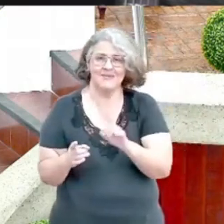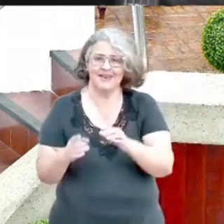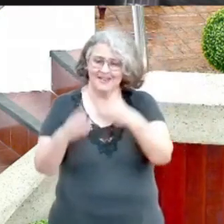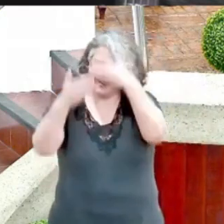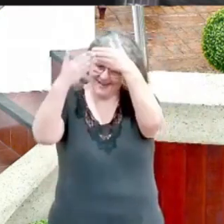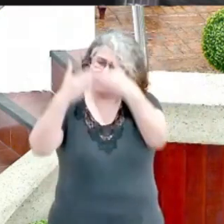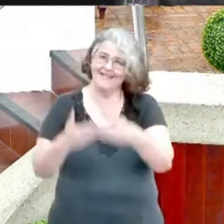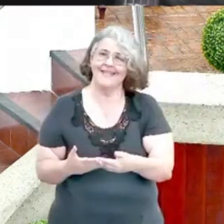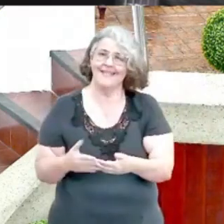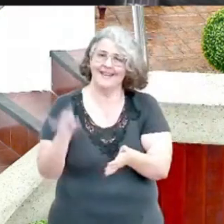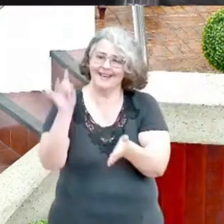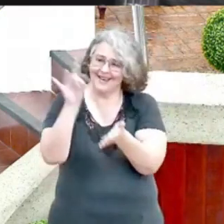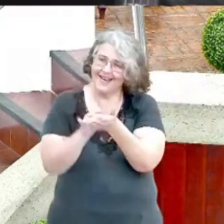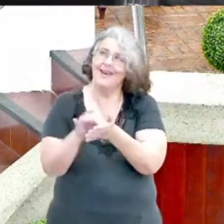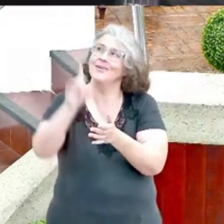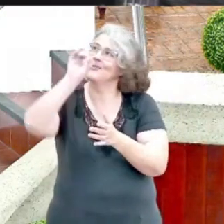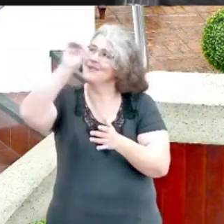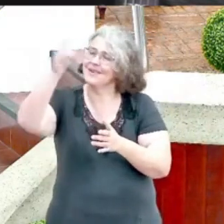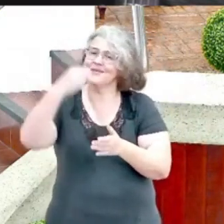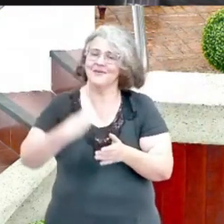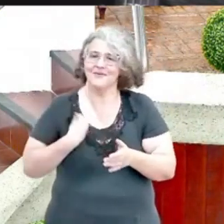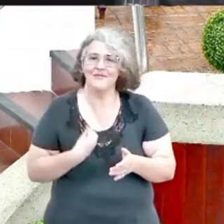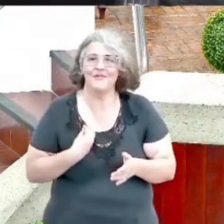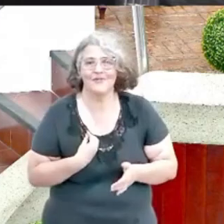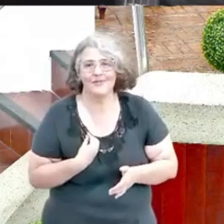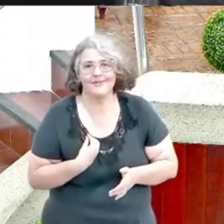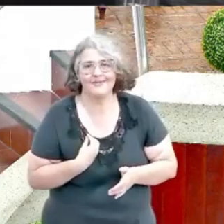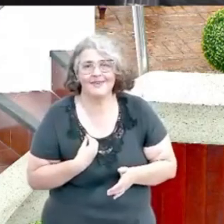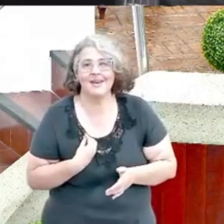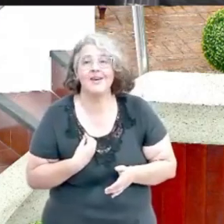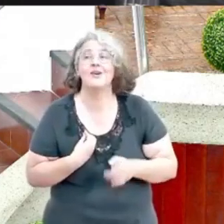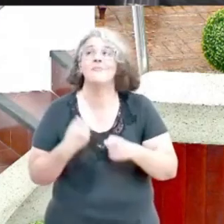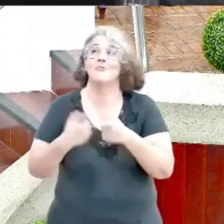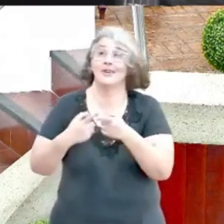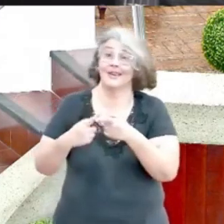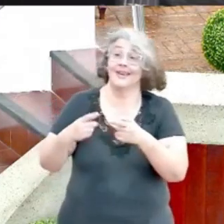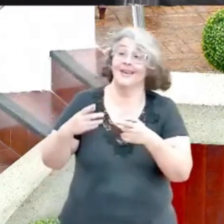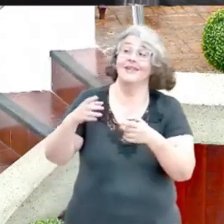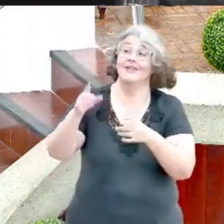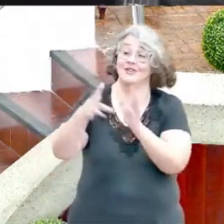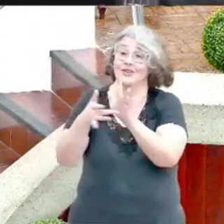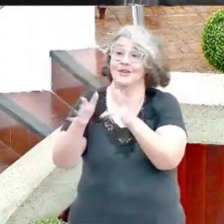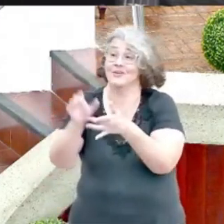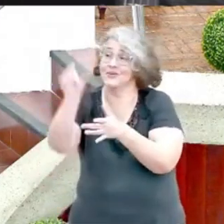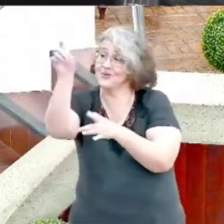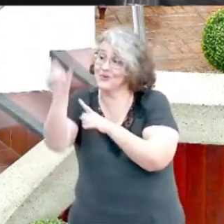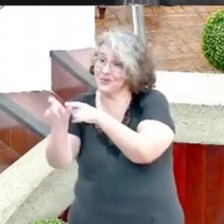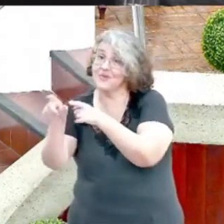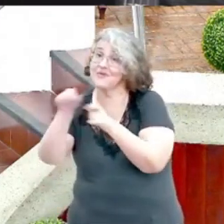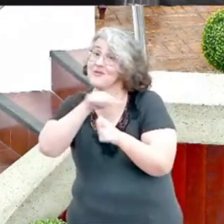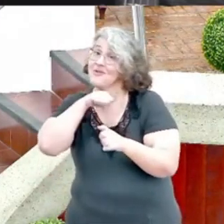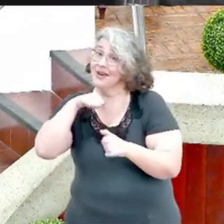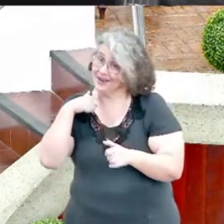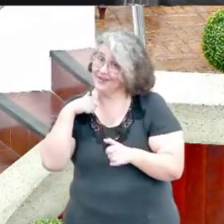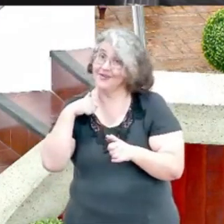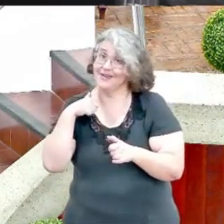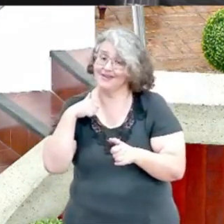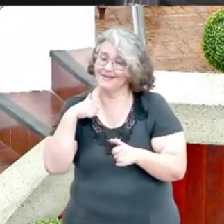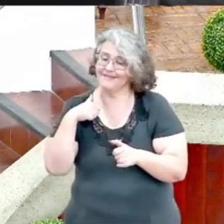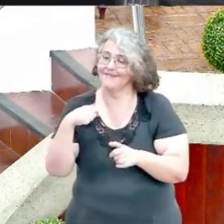realizou o sacrifício não cometeu nenhum erro, não cometeu nenhum